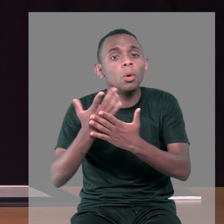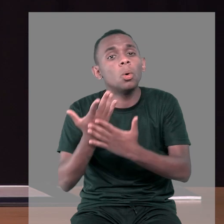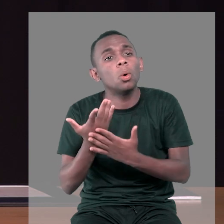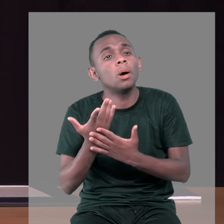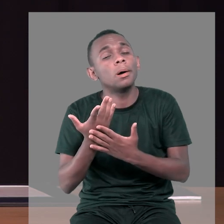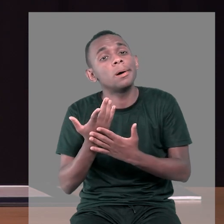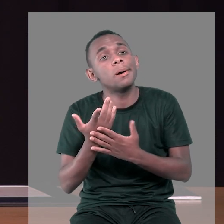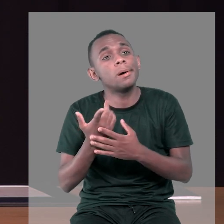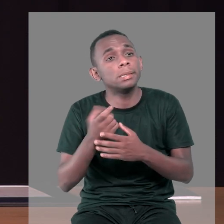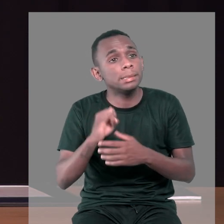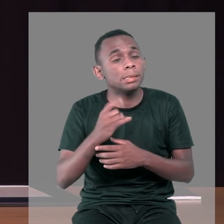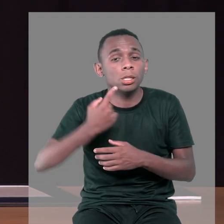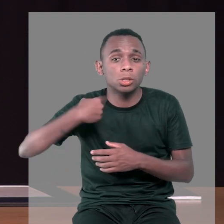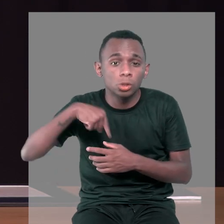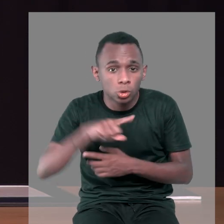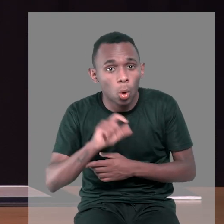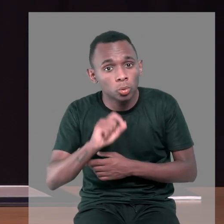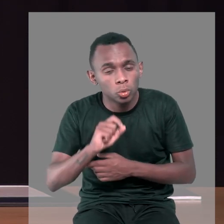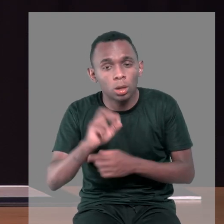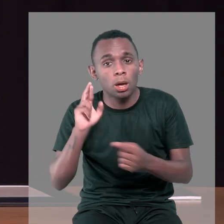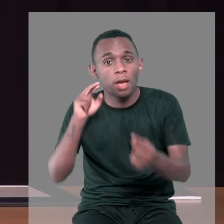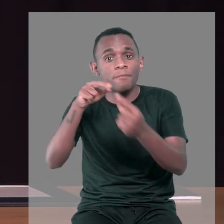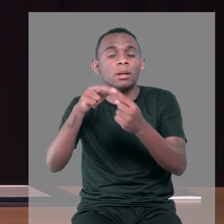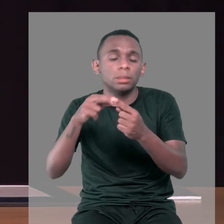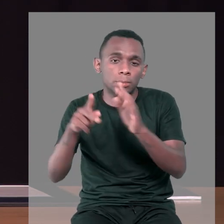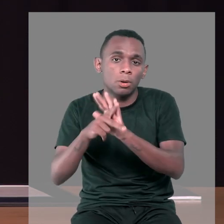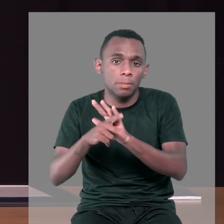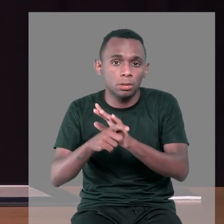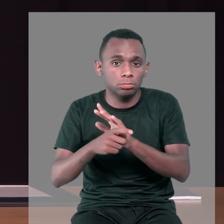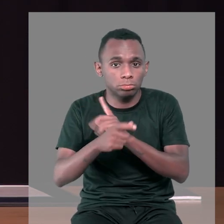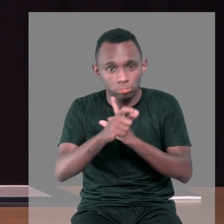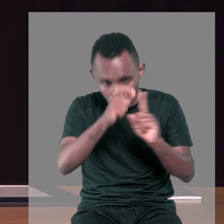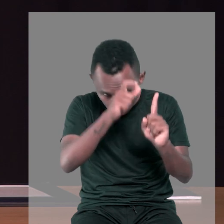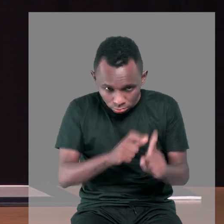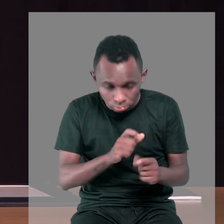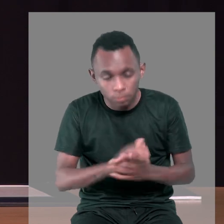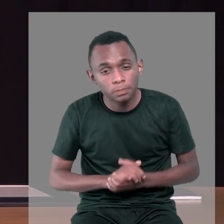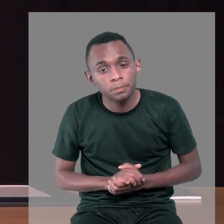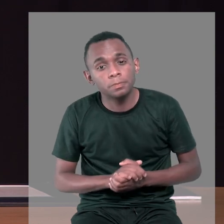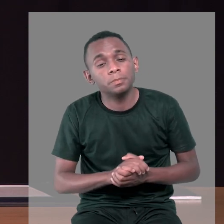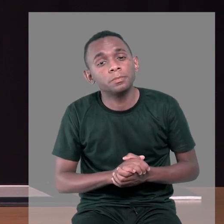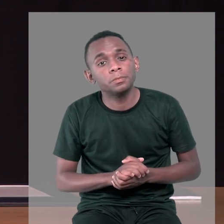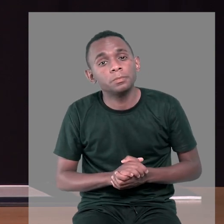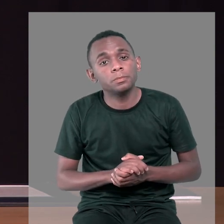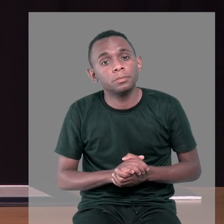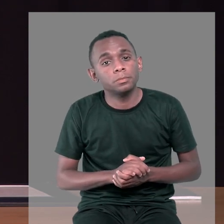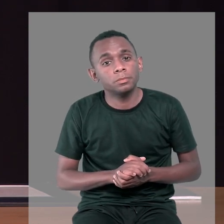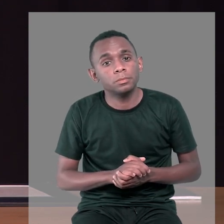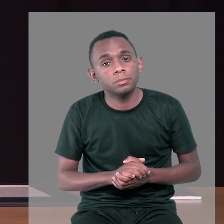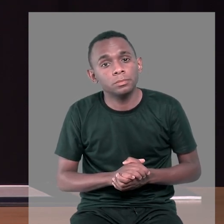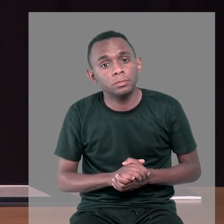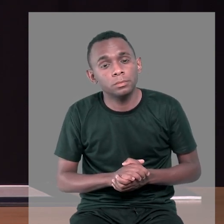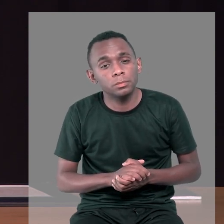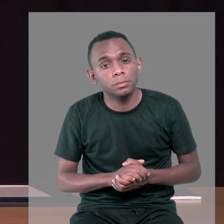horizonte, e mais o fato de que o personagem do burocrata,